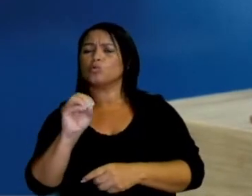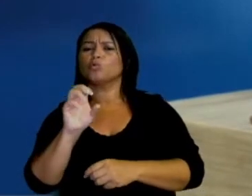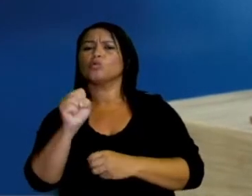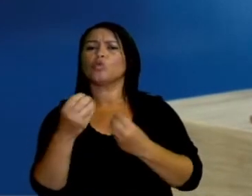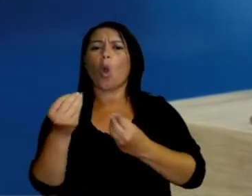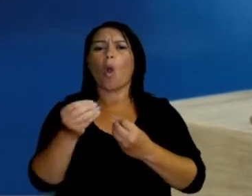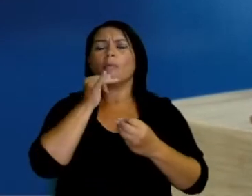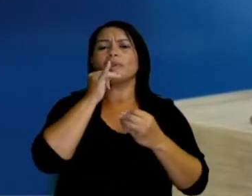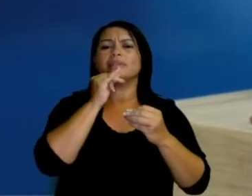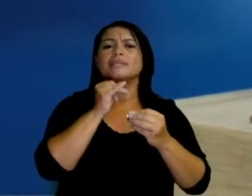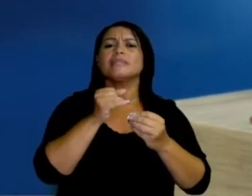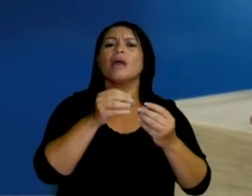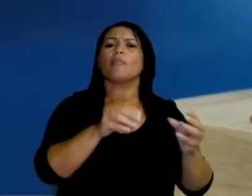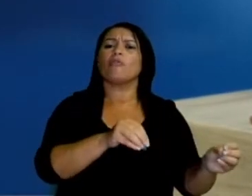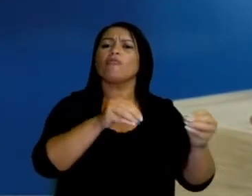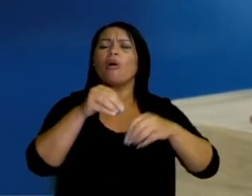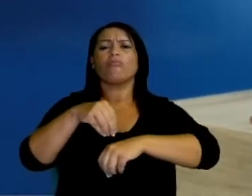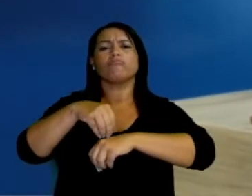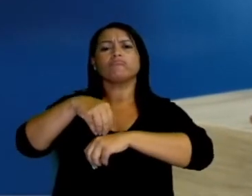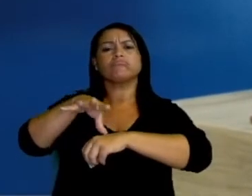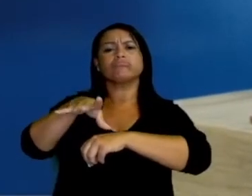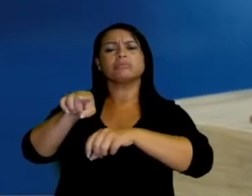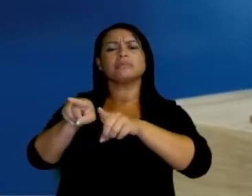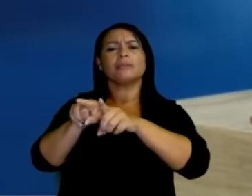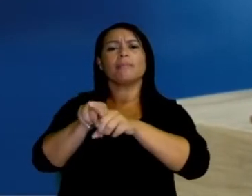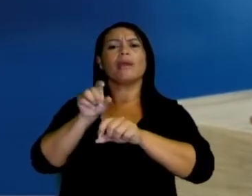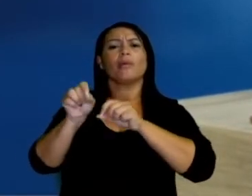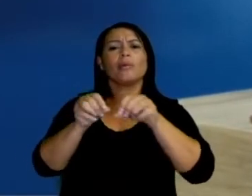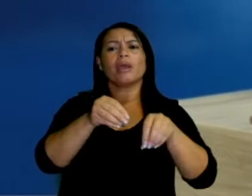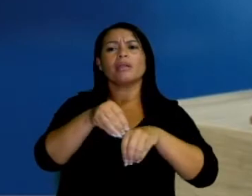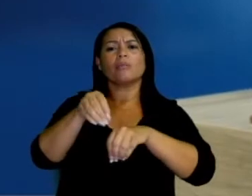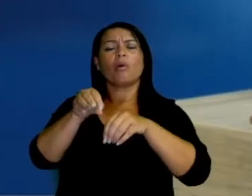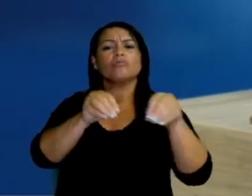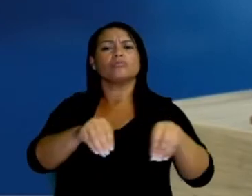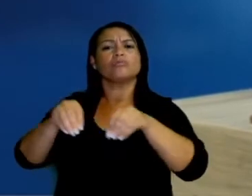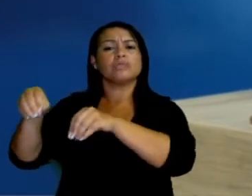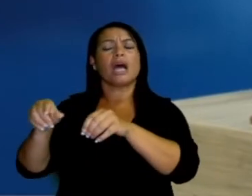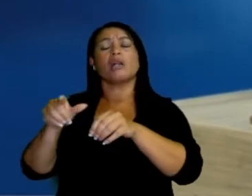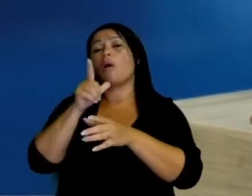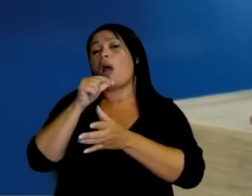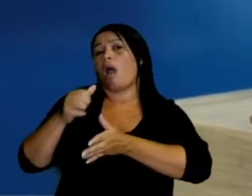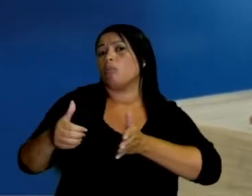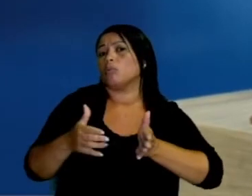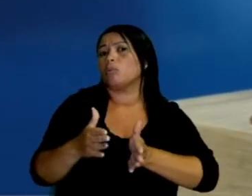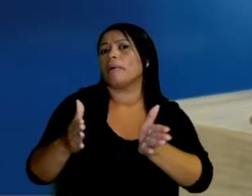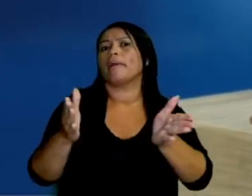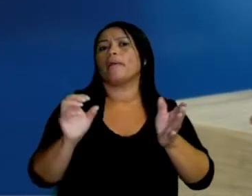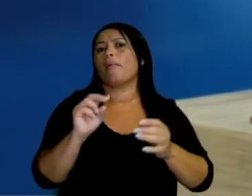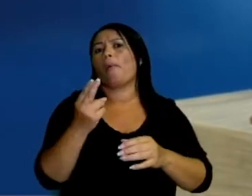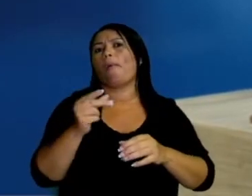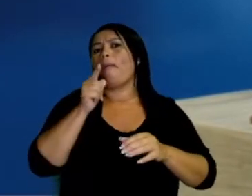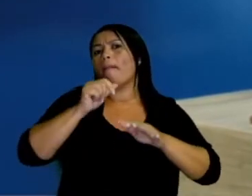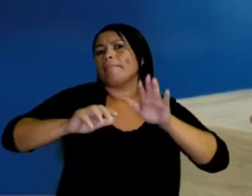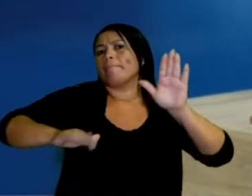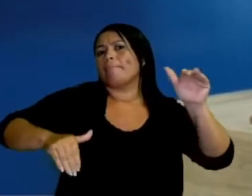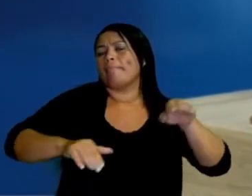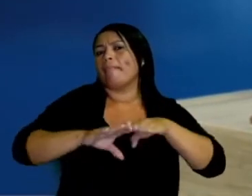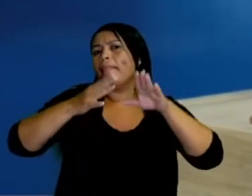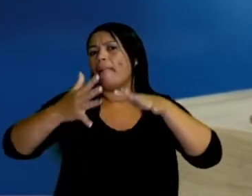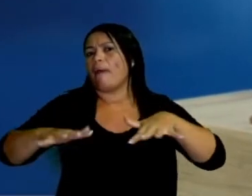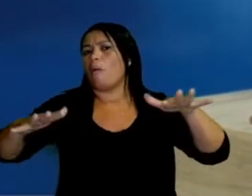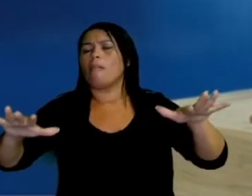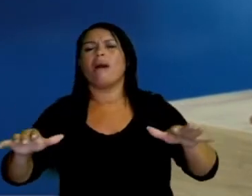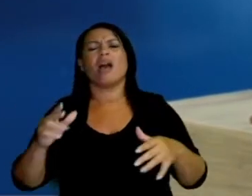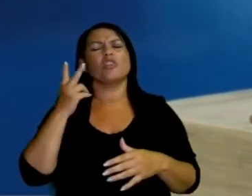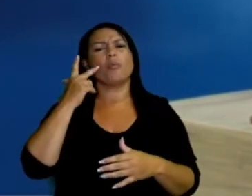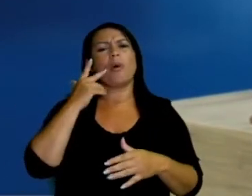transportado até as áreas mais baixas do terreno, que geralmente pode ser, como eu disse, né, um rio, né, ou uma praia ou um lago, tá? Geralmente áreas